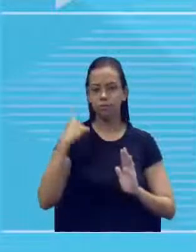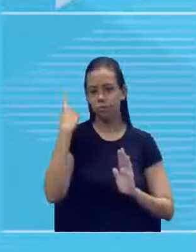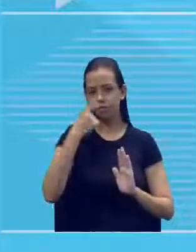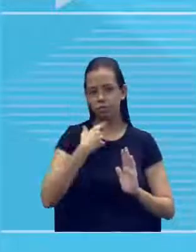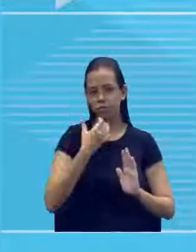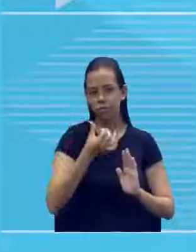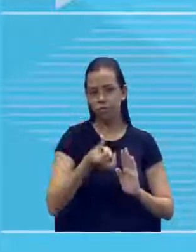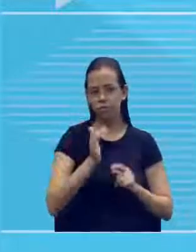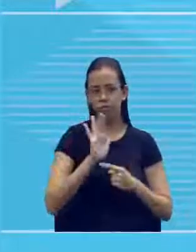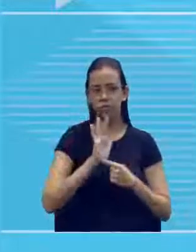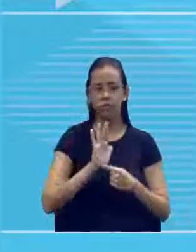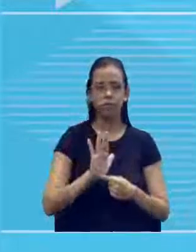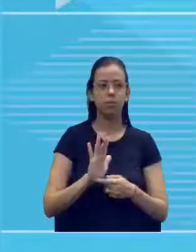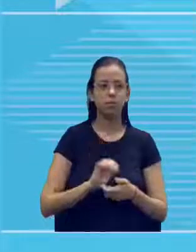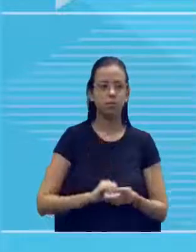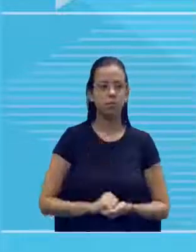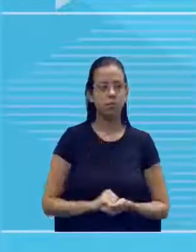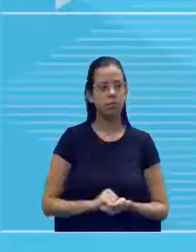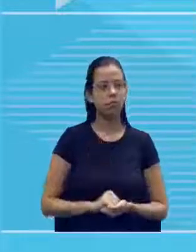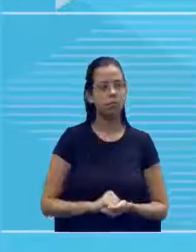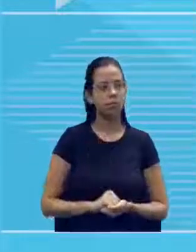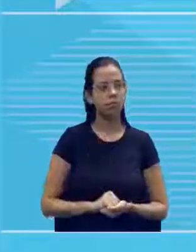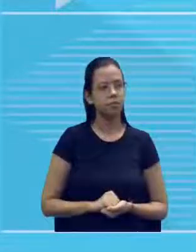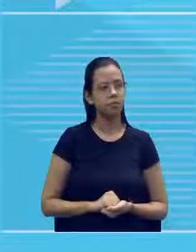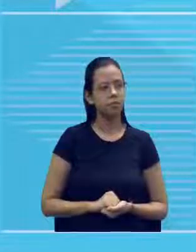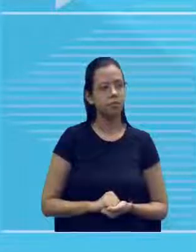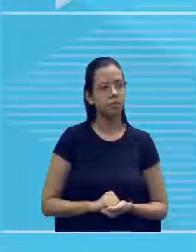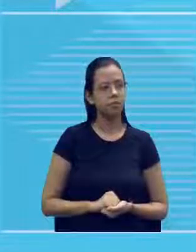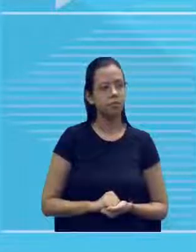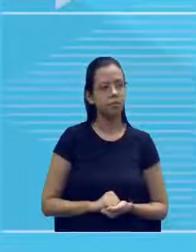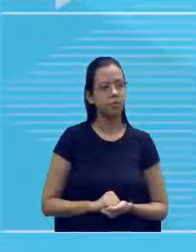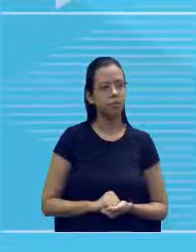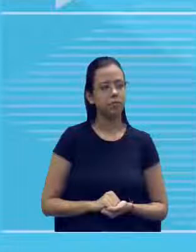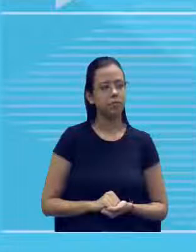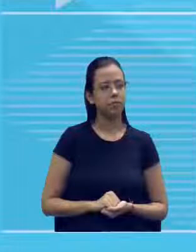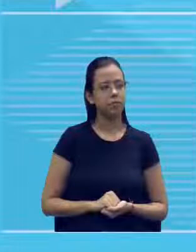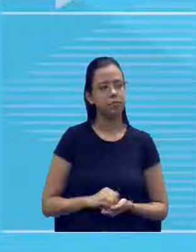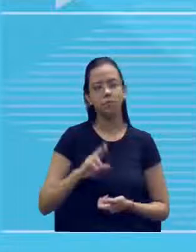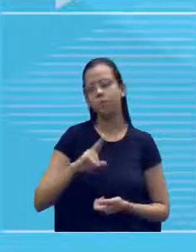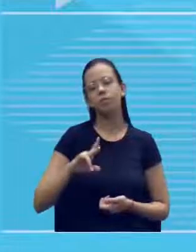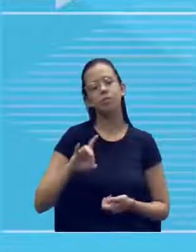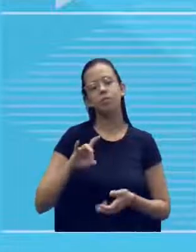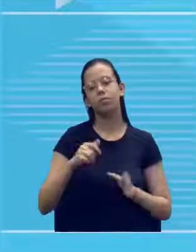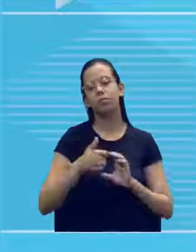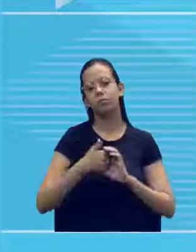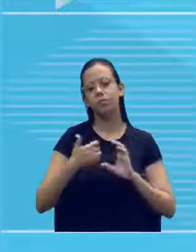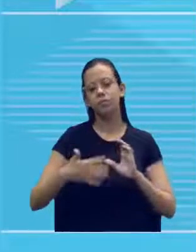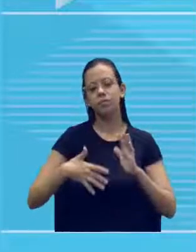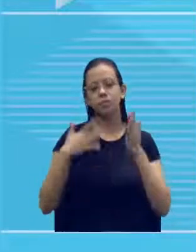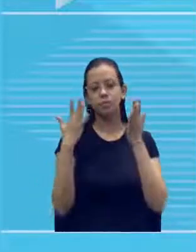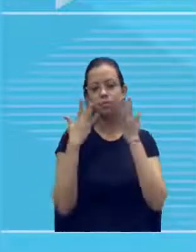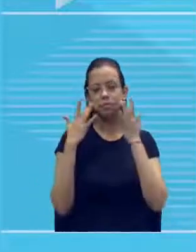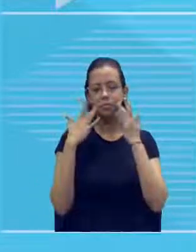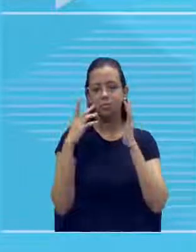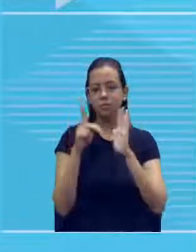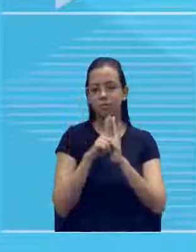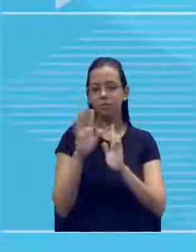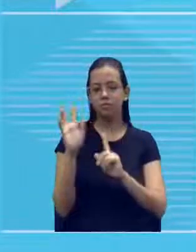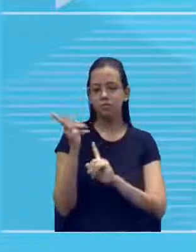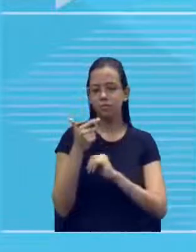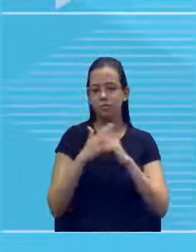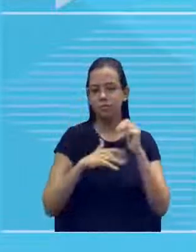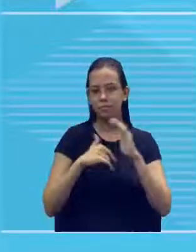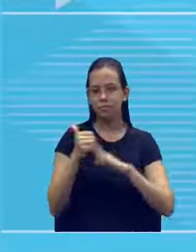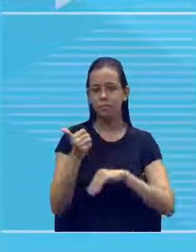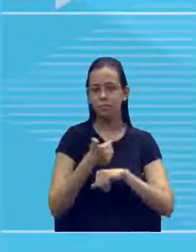apresentação. E não bastasse o teor cênico dos artistas, né, dos